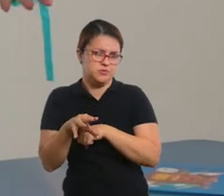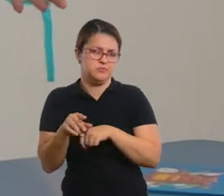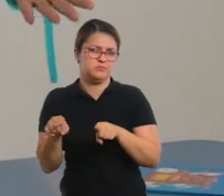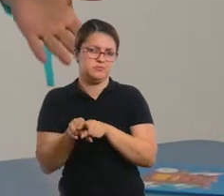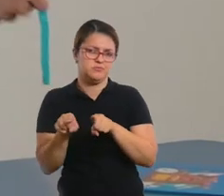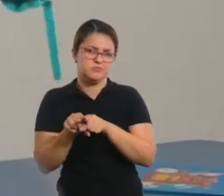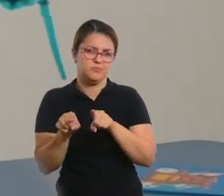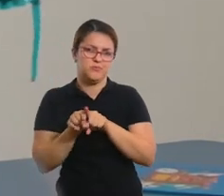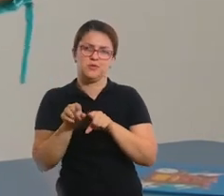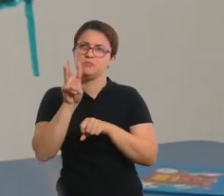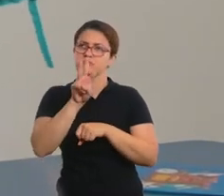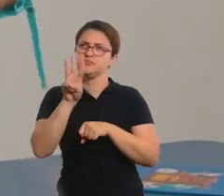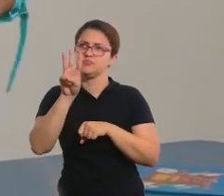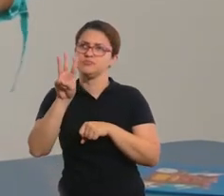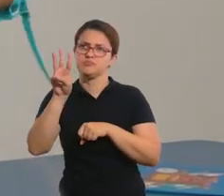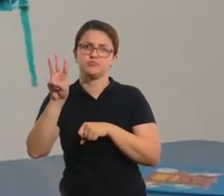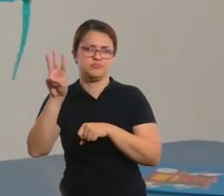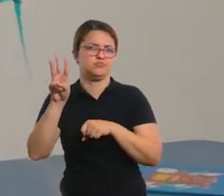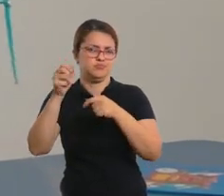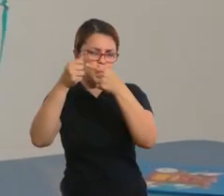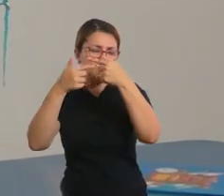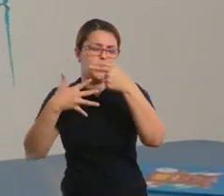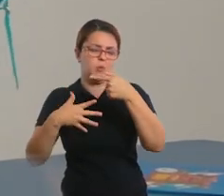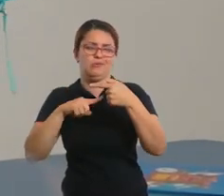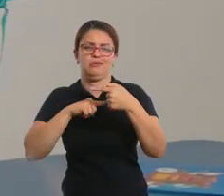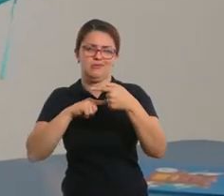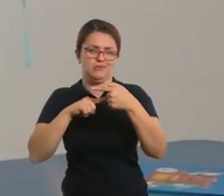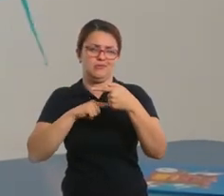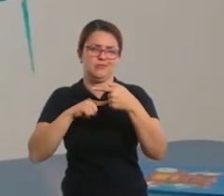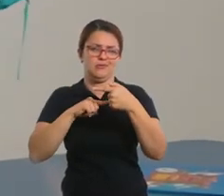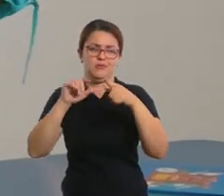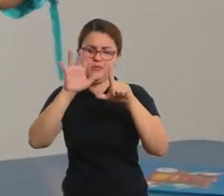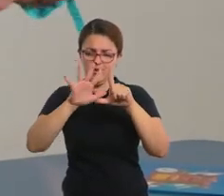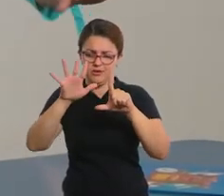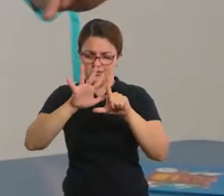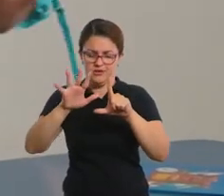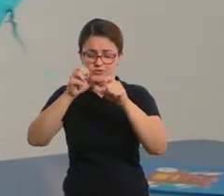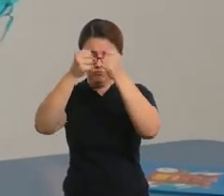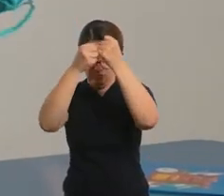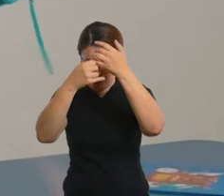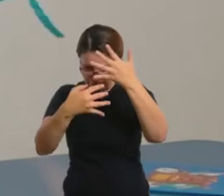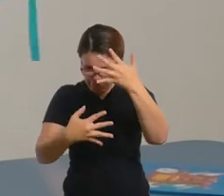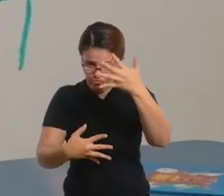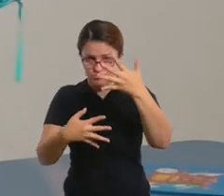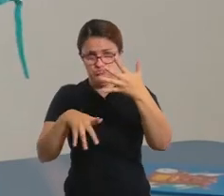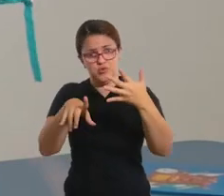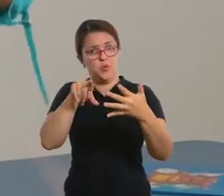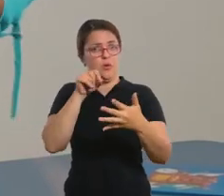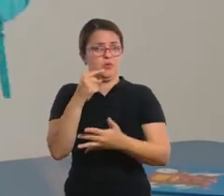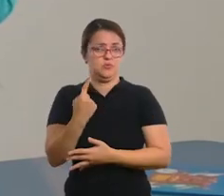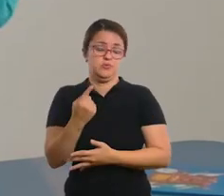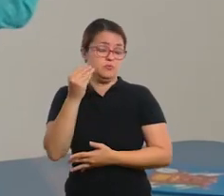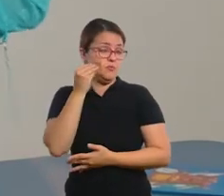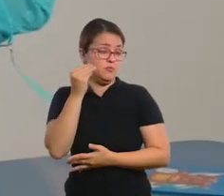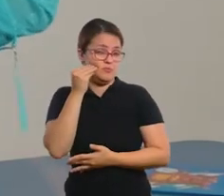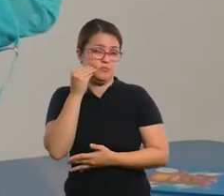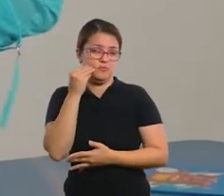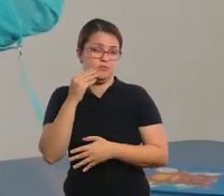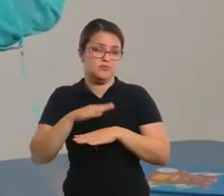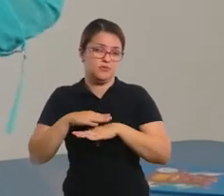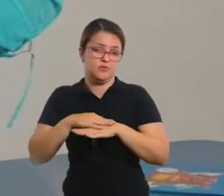também imagens de animais feitos com o Tangram, você vai ter uma variedade, vocês escolhem um e aí é só